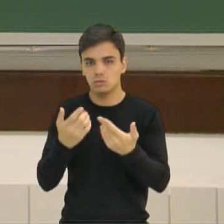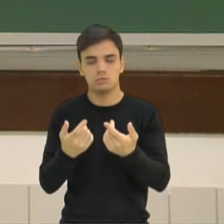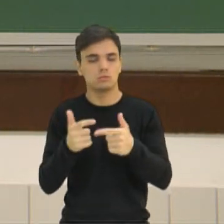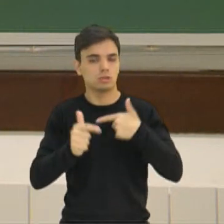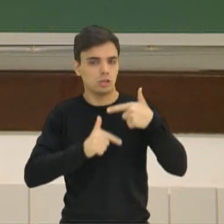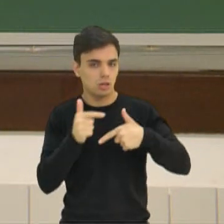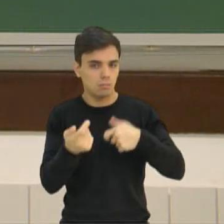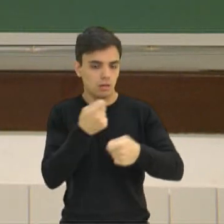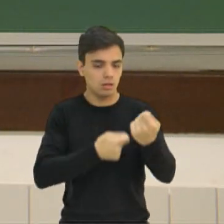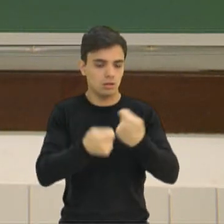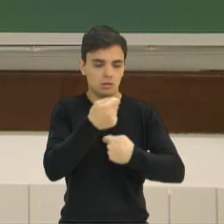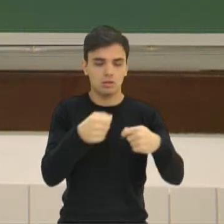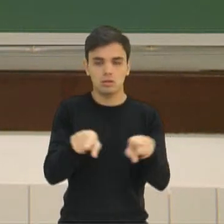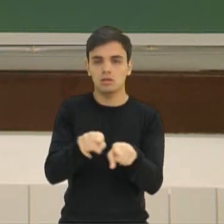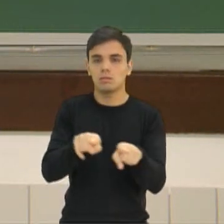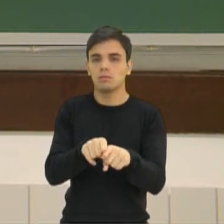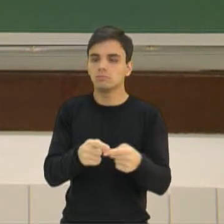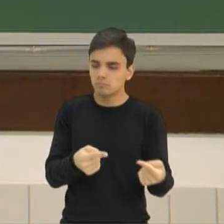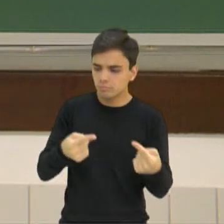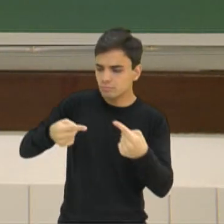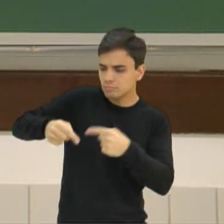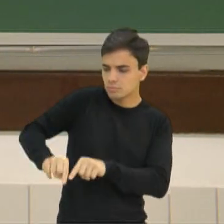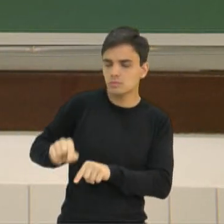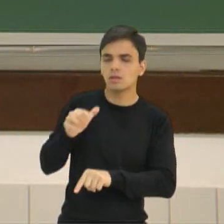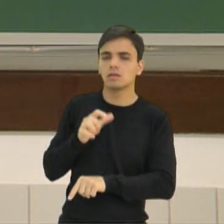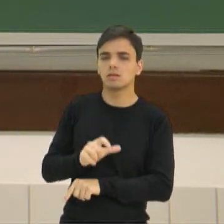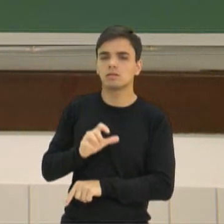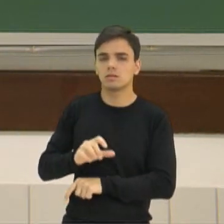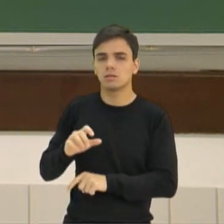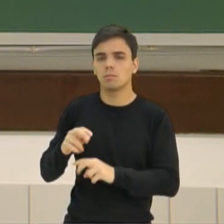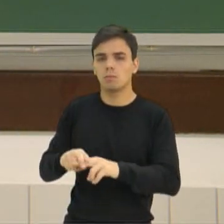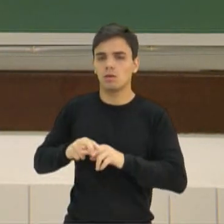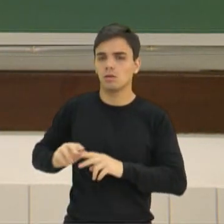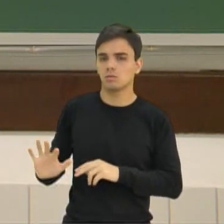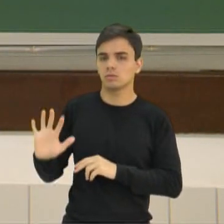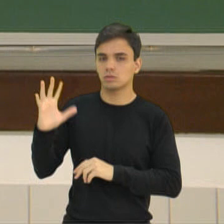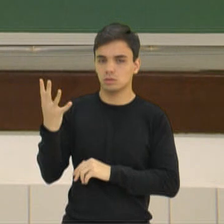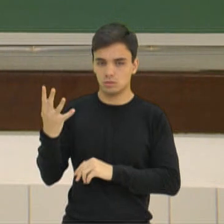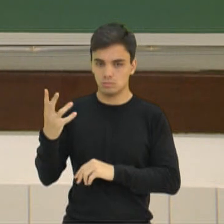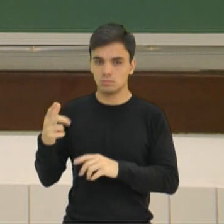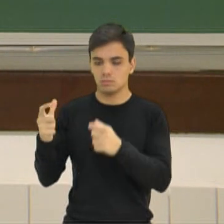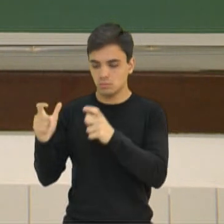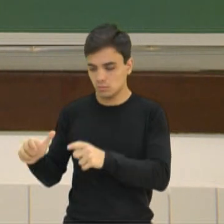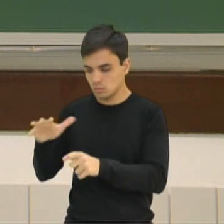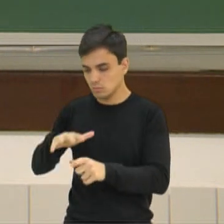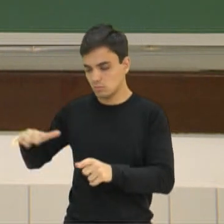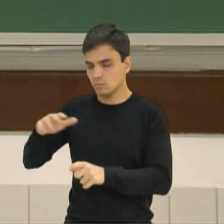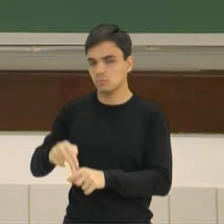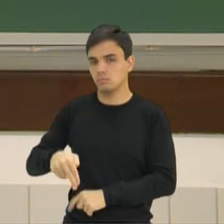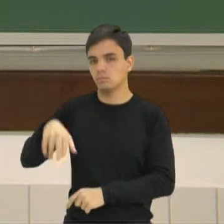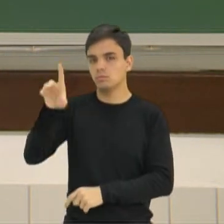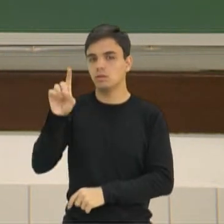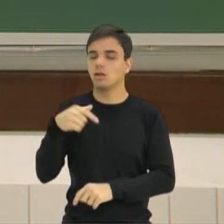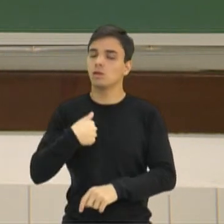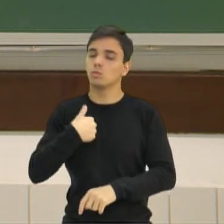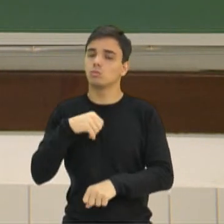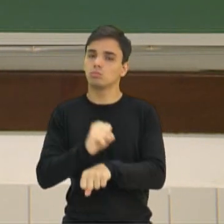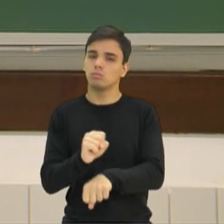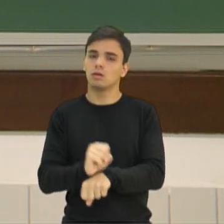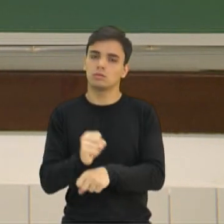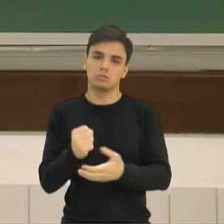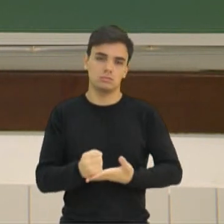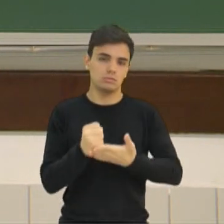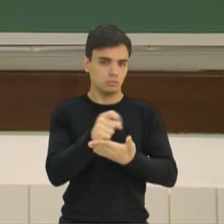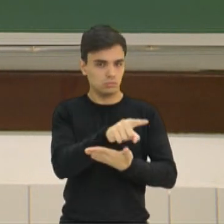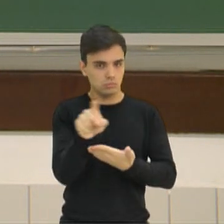econômicas com os impactos que essas atividades podem provocar e provocam na região Nordeste. Espero ter contribuído com